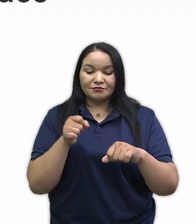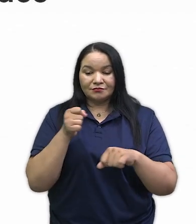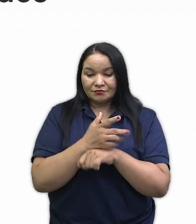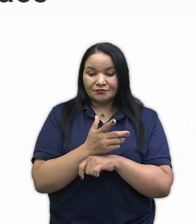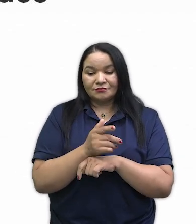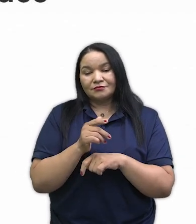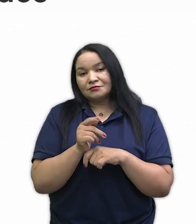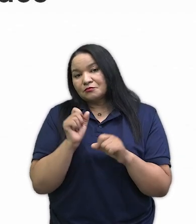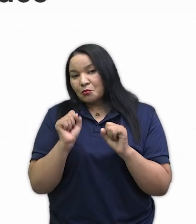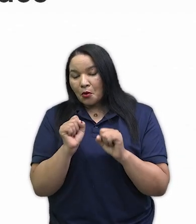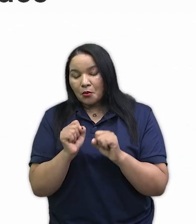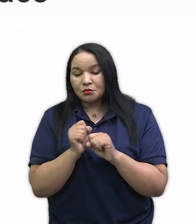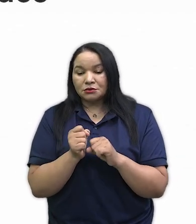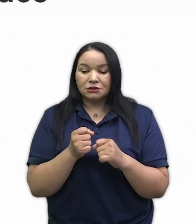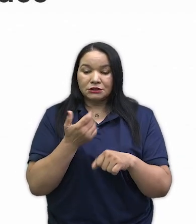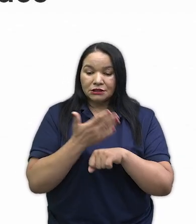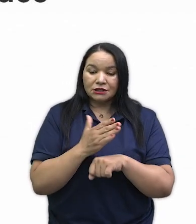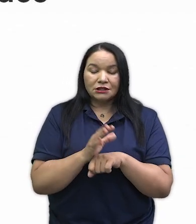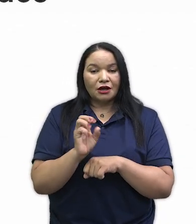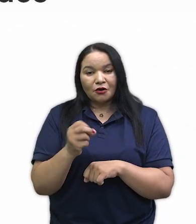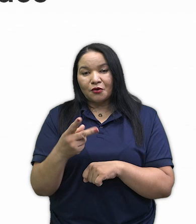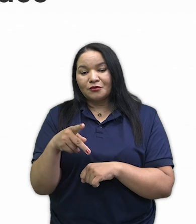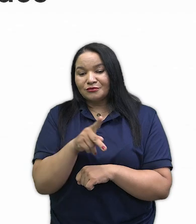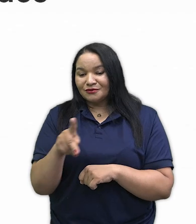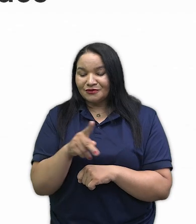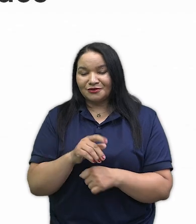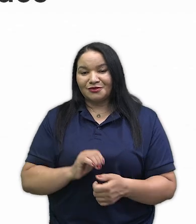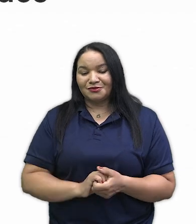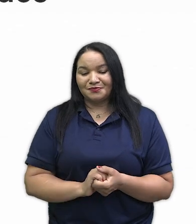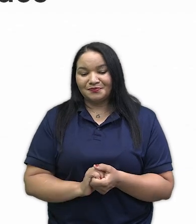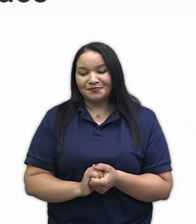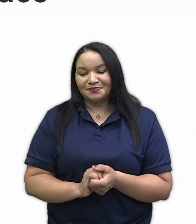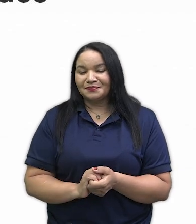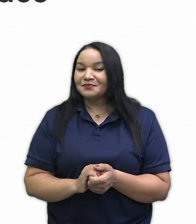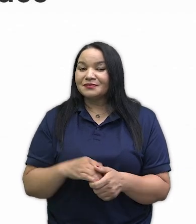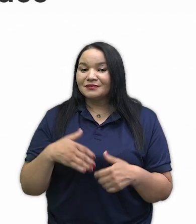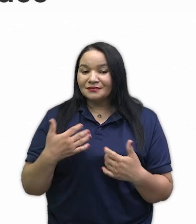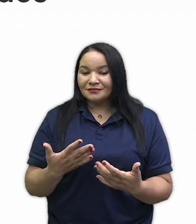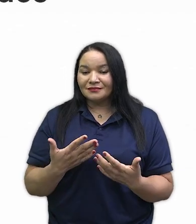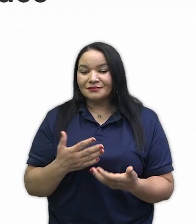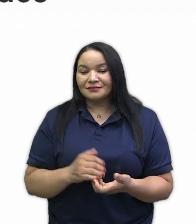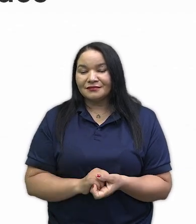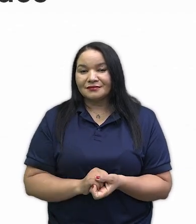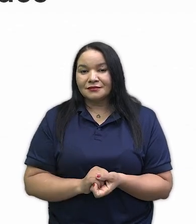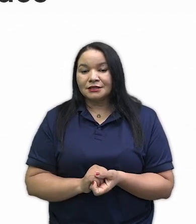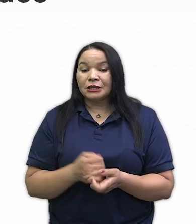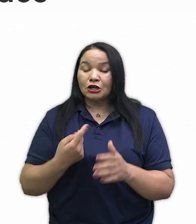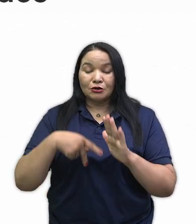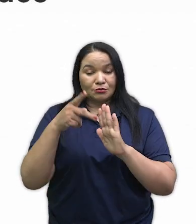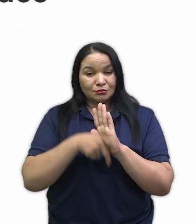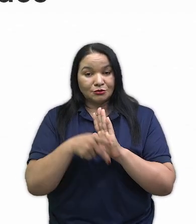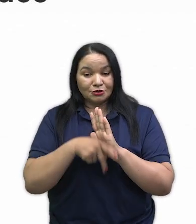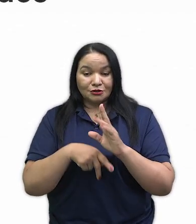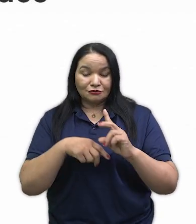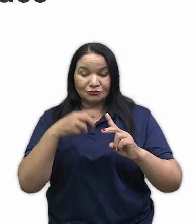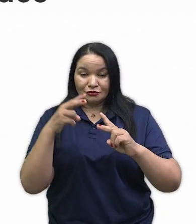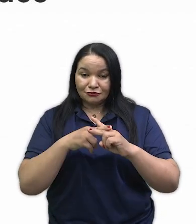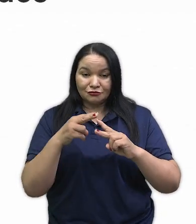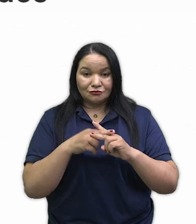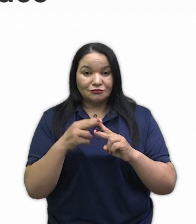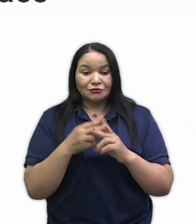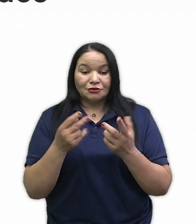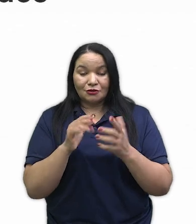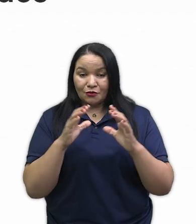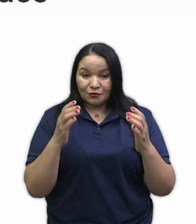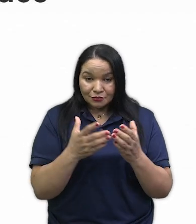como atletas ou professores. Então, gente, quando um determinado projeto de lutas entra